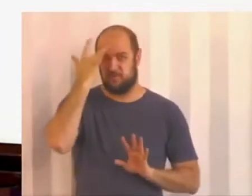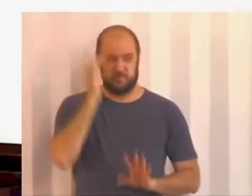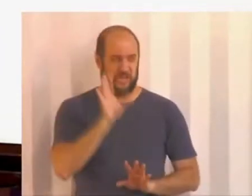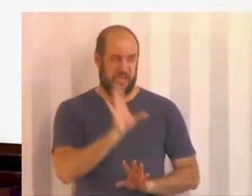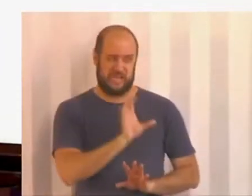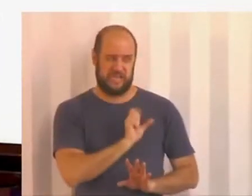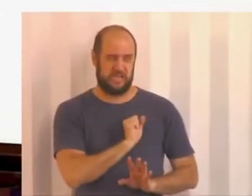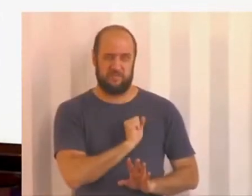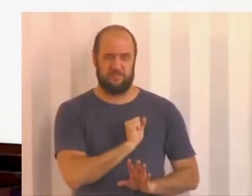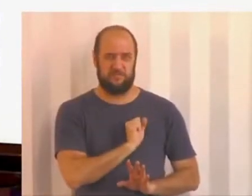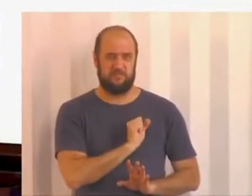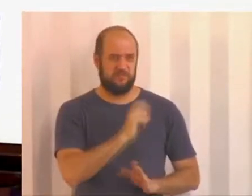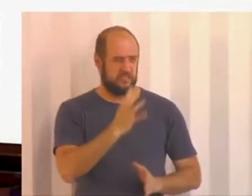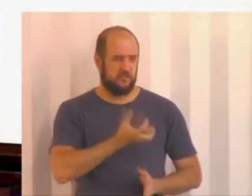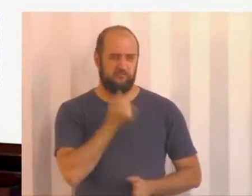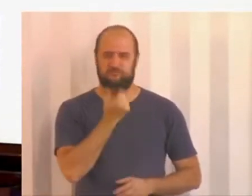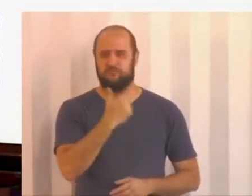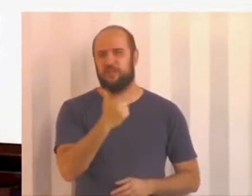nem alcançou